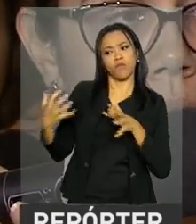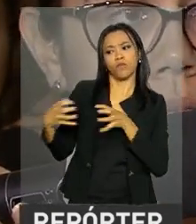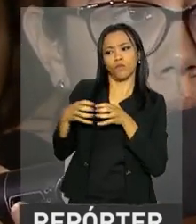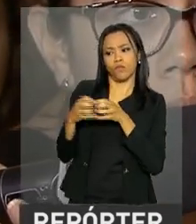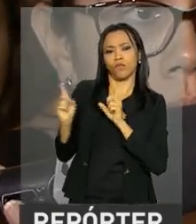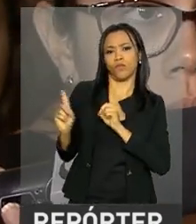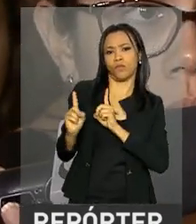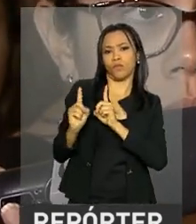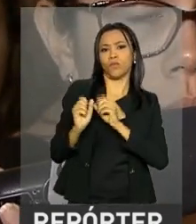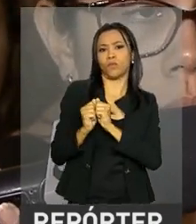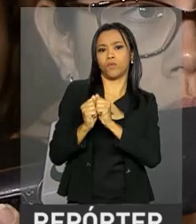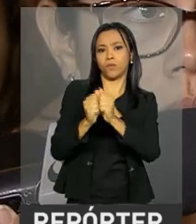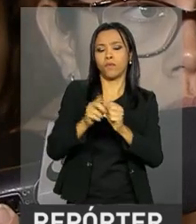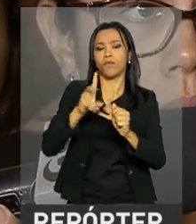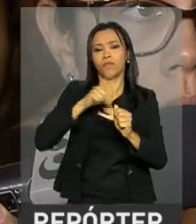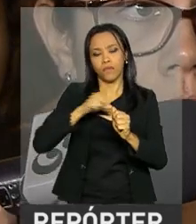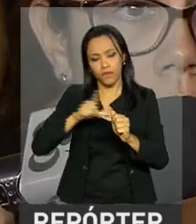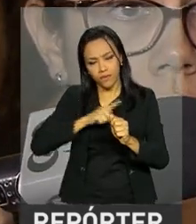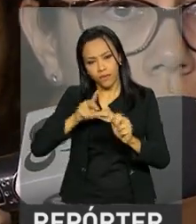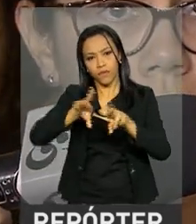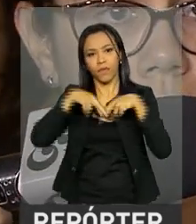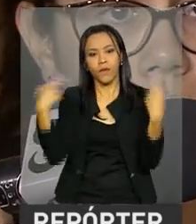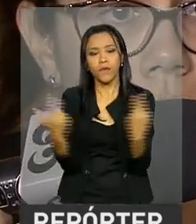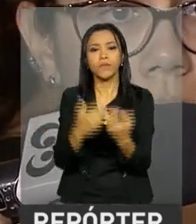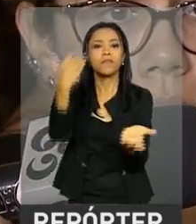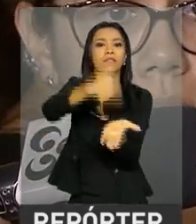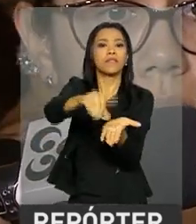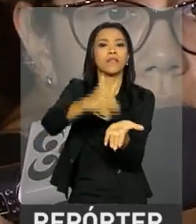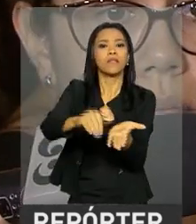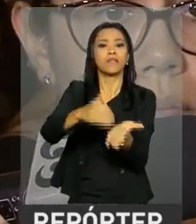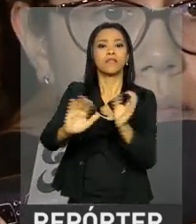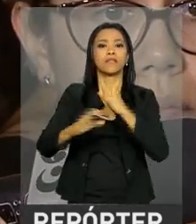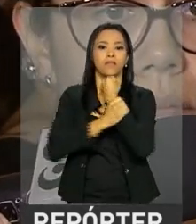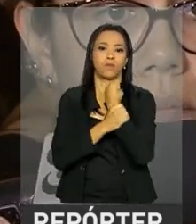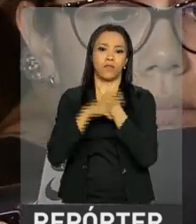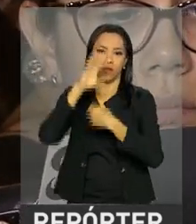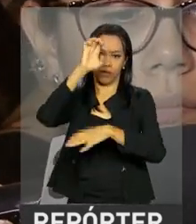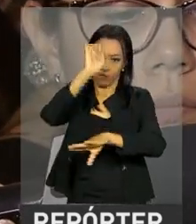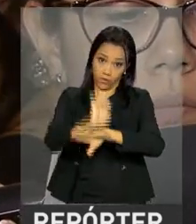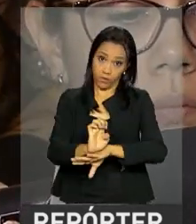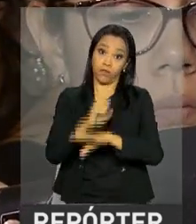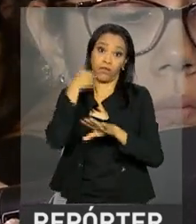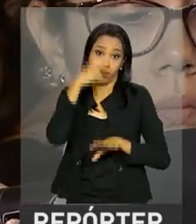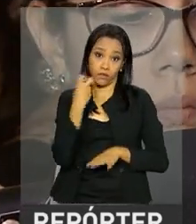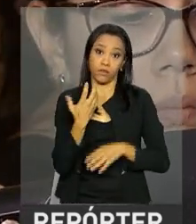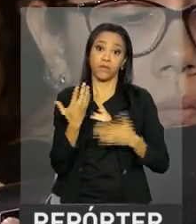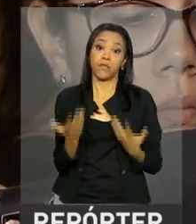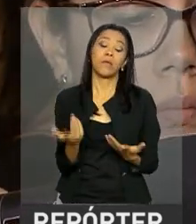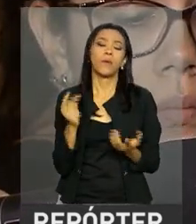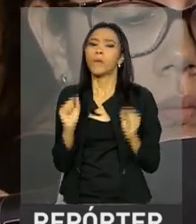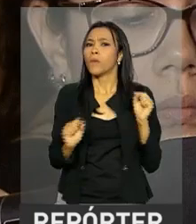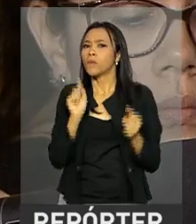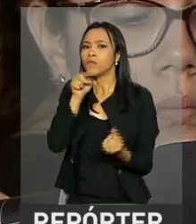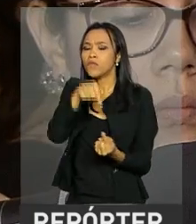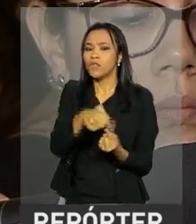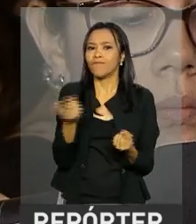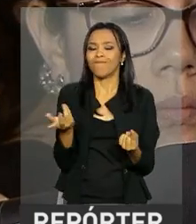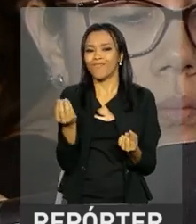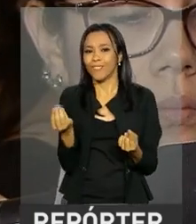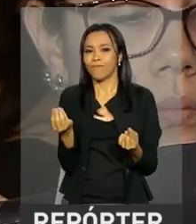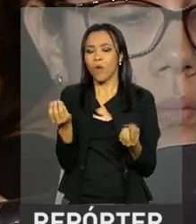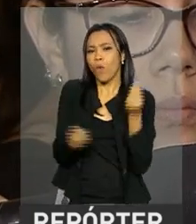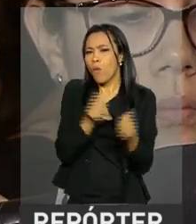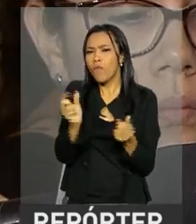grupo. Haverá uma reunião com a Secretaria da Segurança, uma reunião com a Secretaria de Assuntos Penitenciários, para montar a